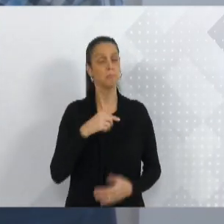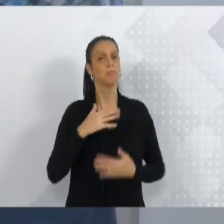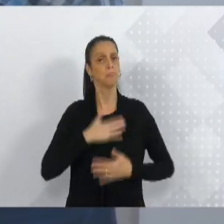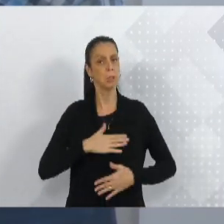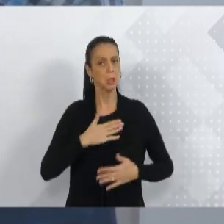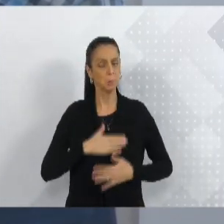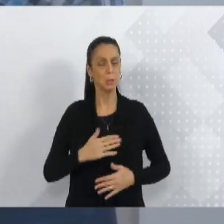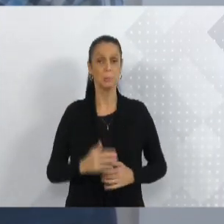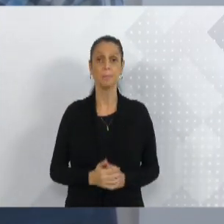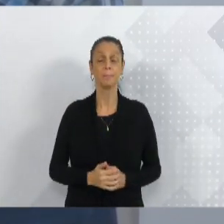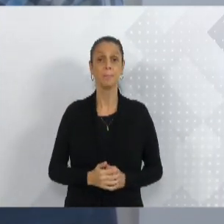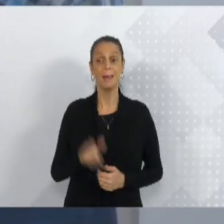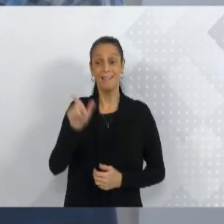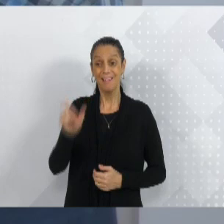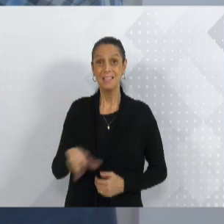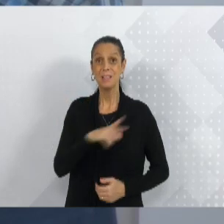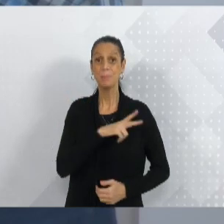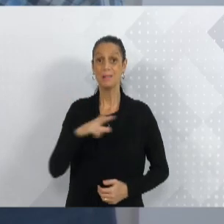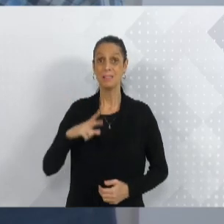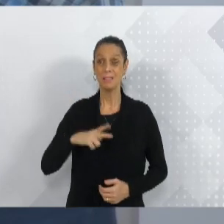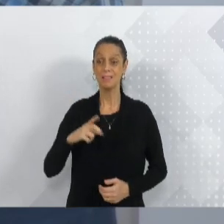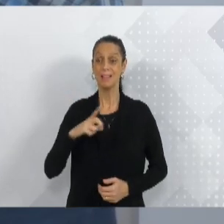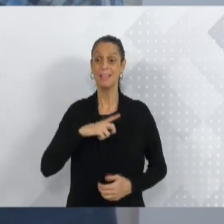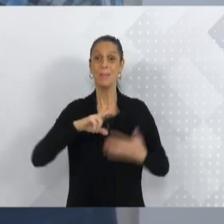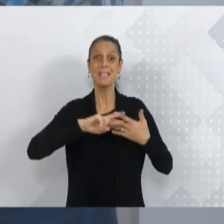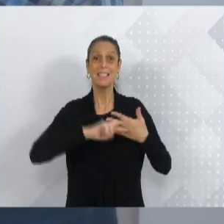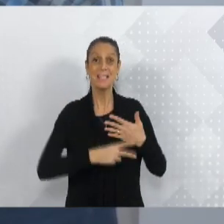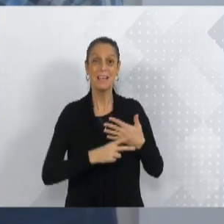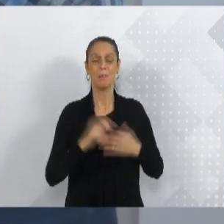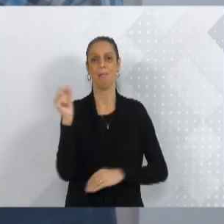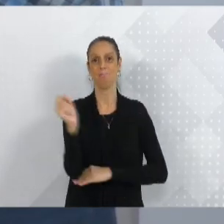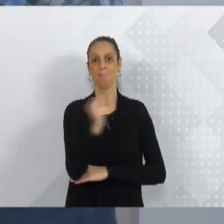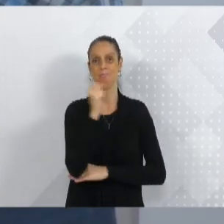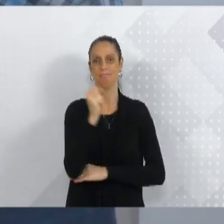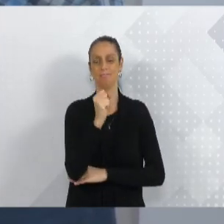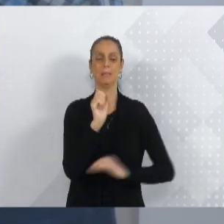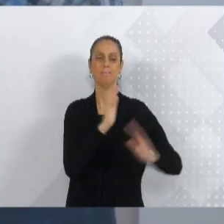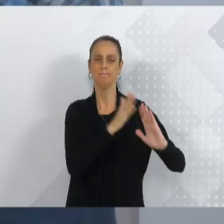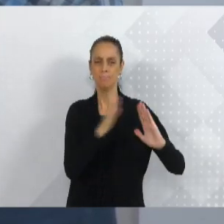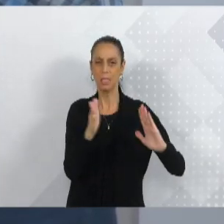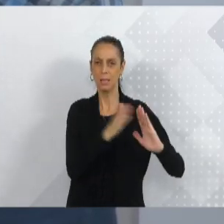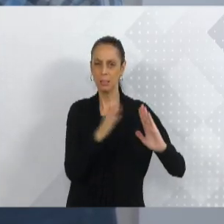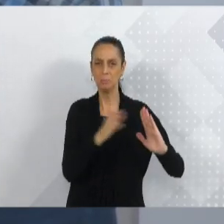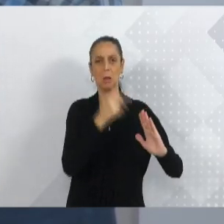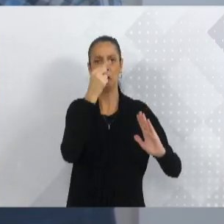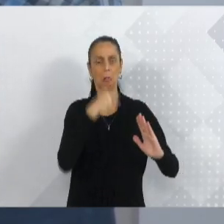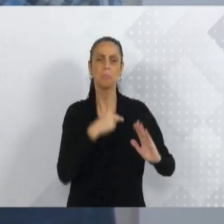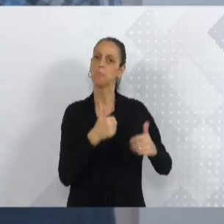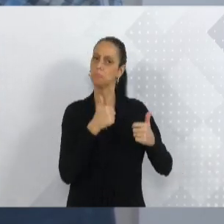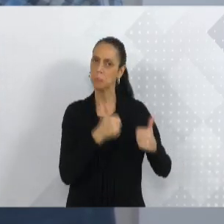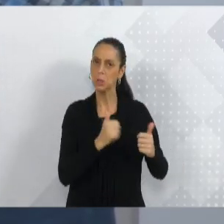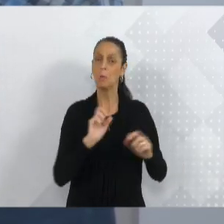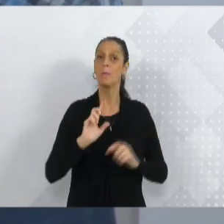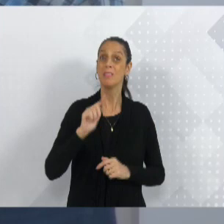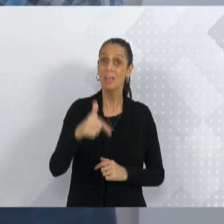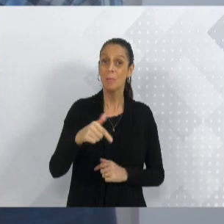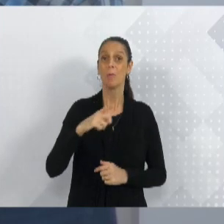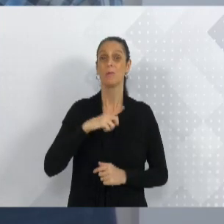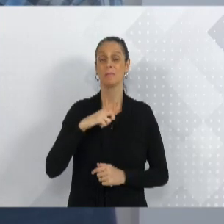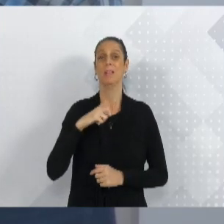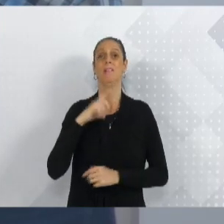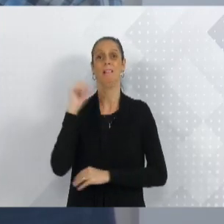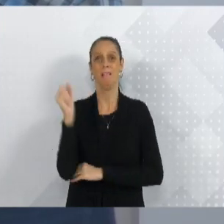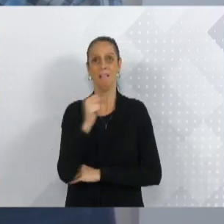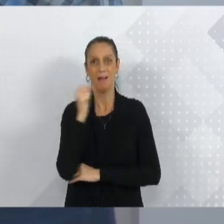tranquila. Esse paciente está tendo sequelas graves, ele tem a fase aguda tranquila, com sequelas graves, e eles